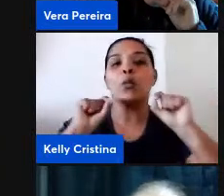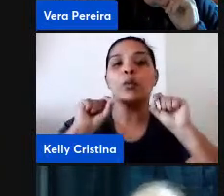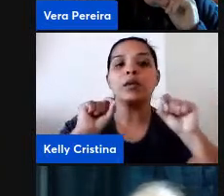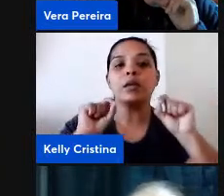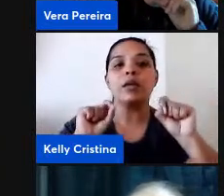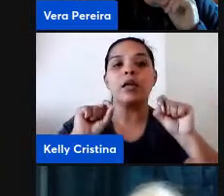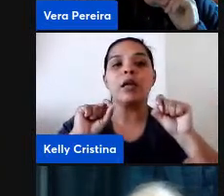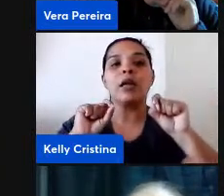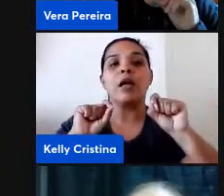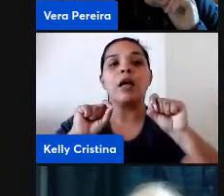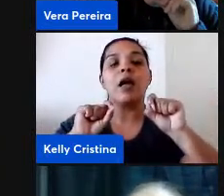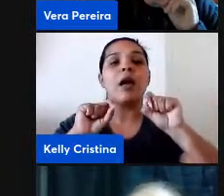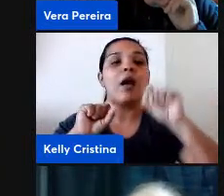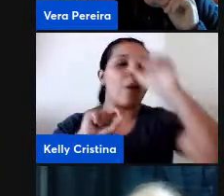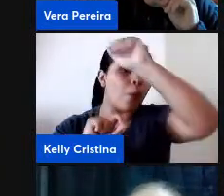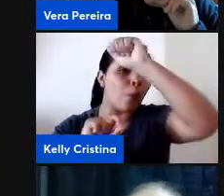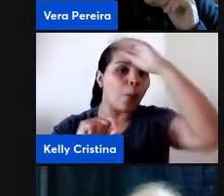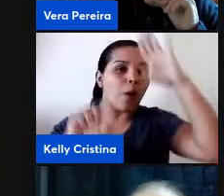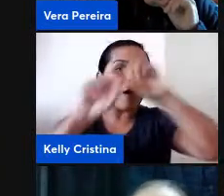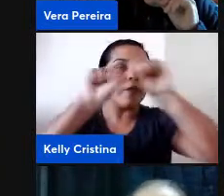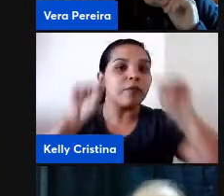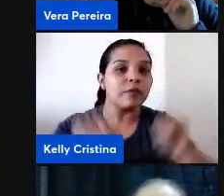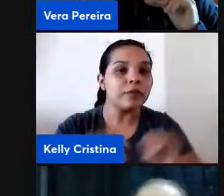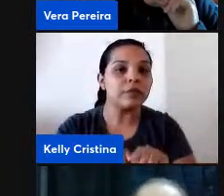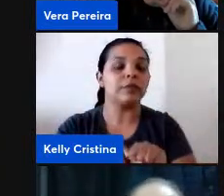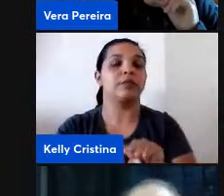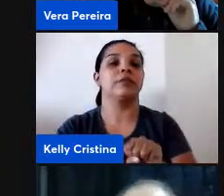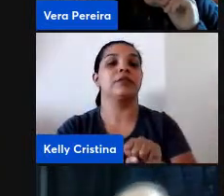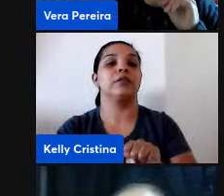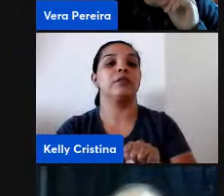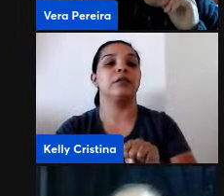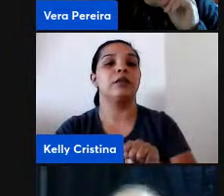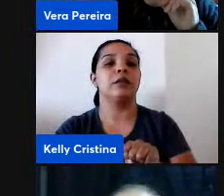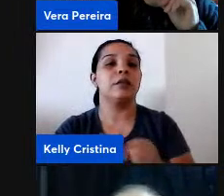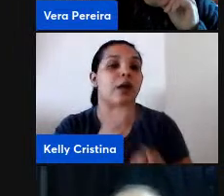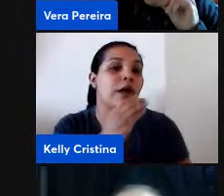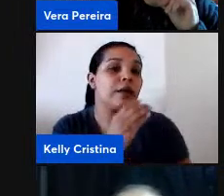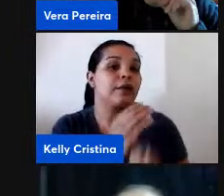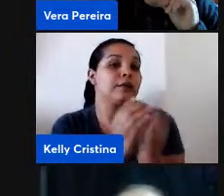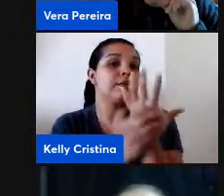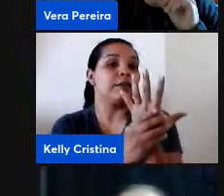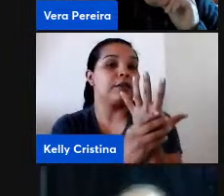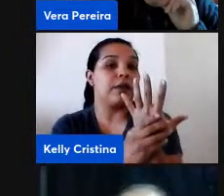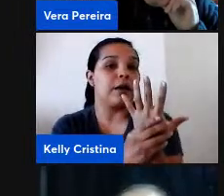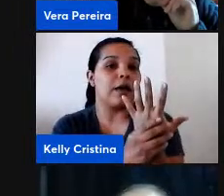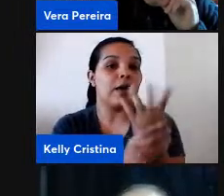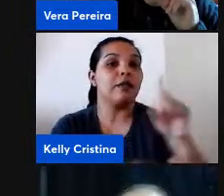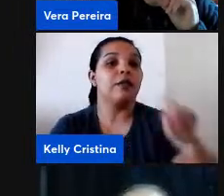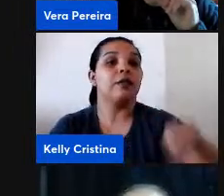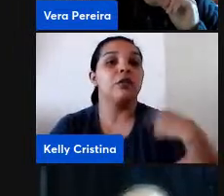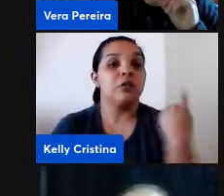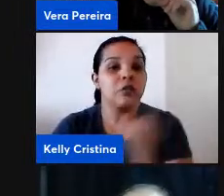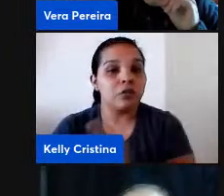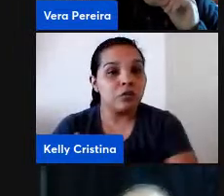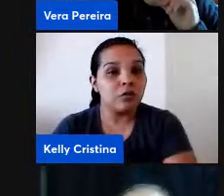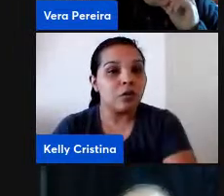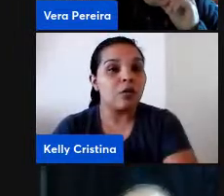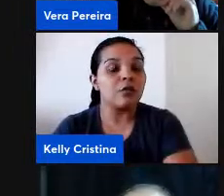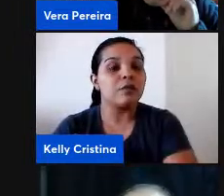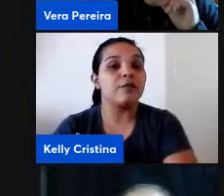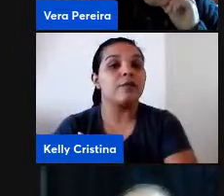sistema alfabético de escrita inventado e que nós vamos